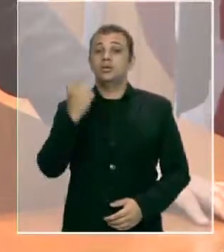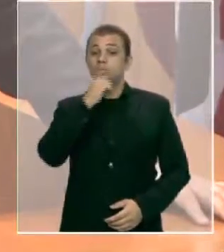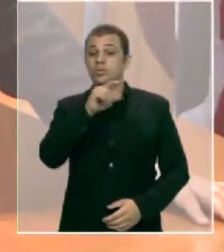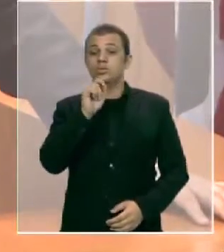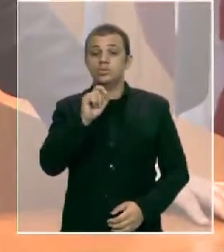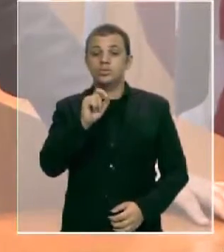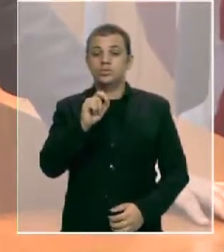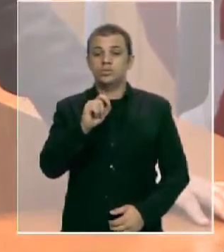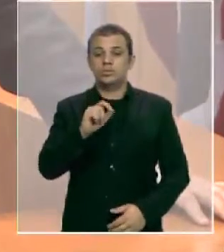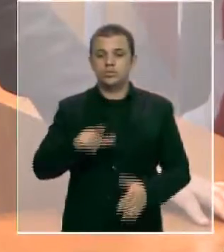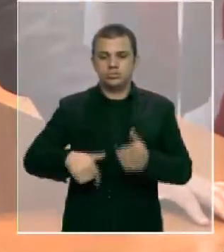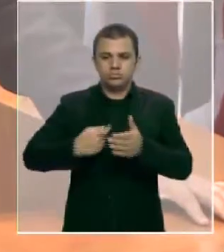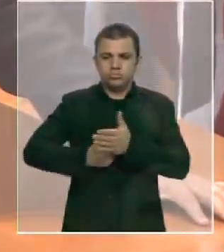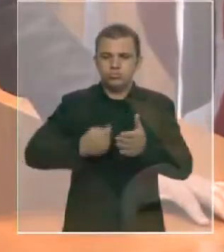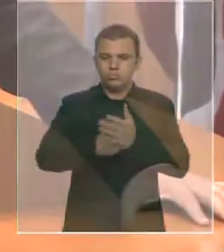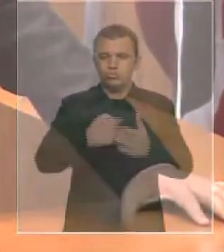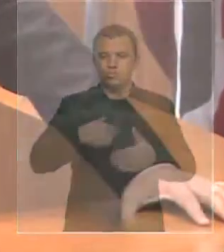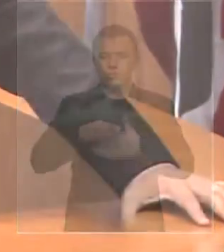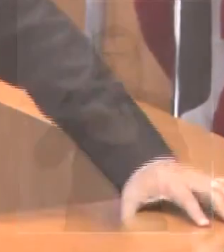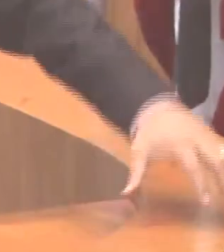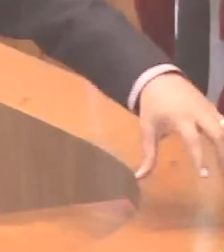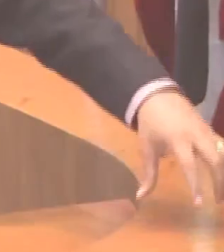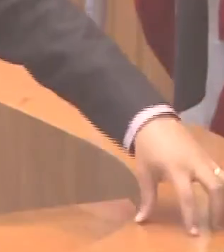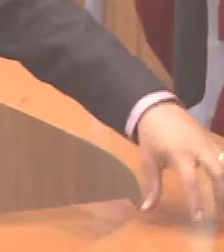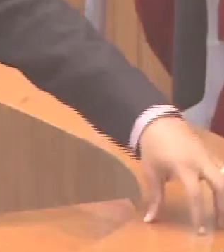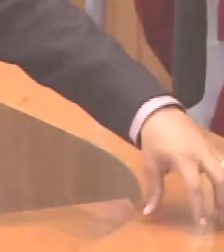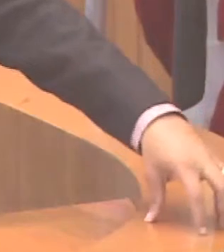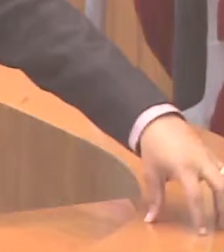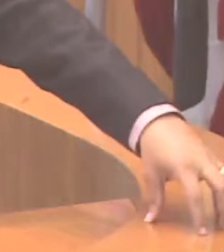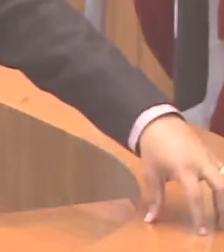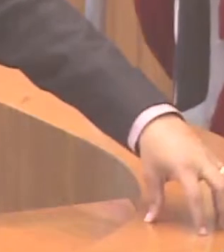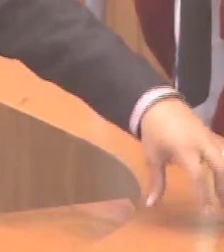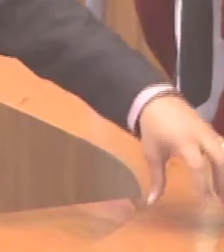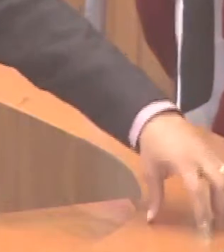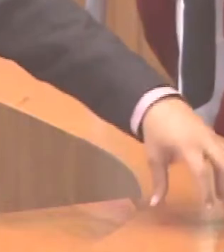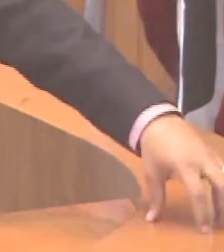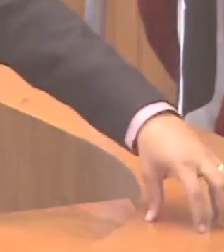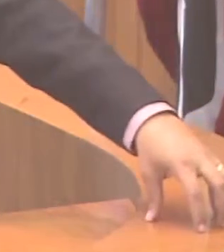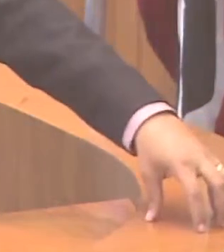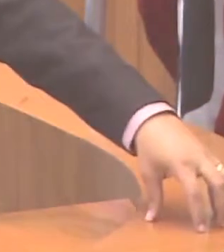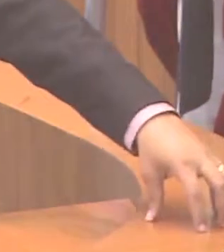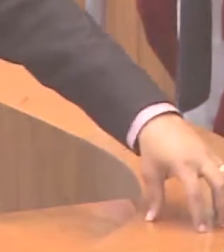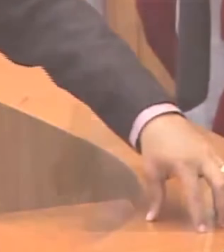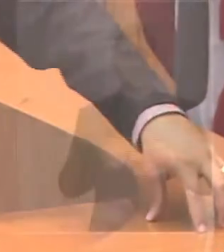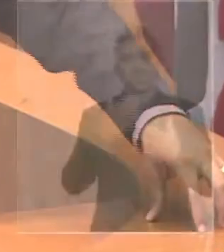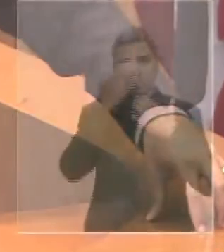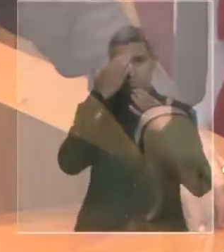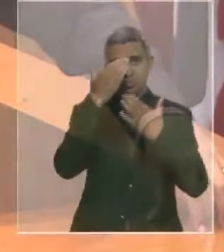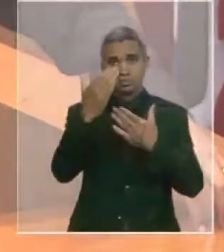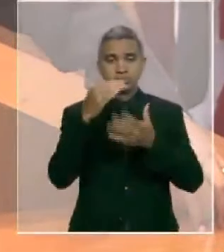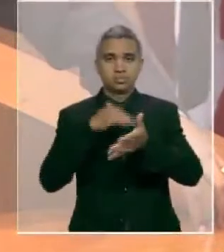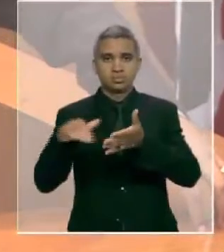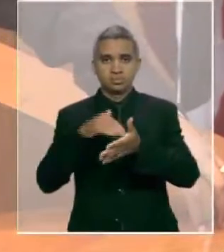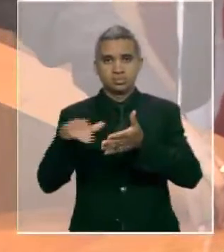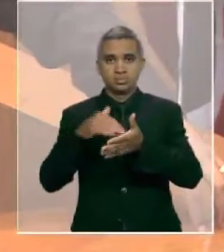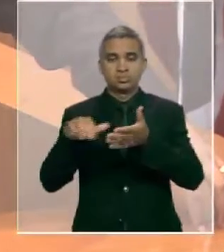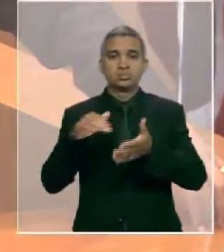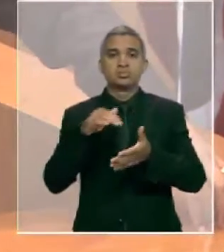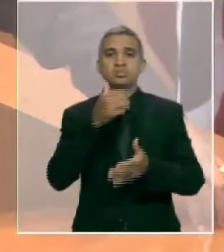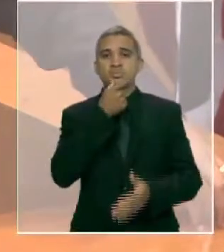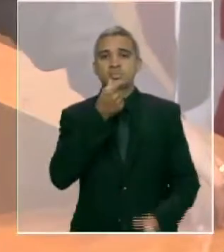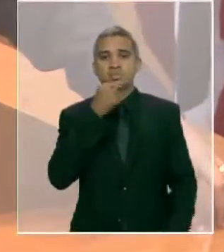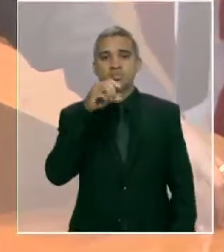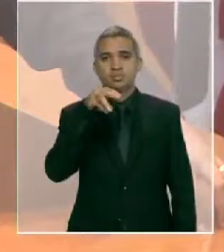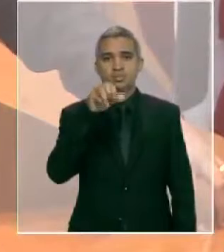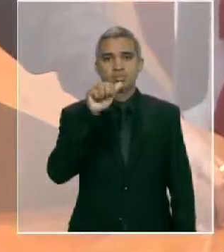essa luta. Eu quero, então, reforçar este agradecimento ao secretário Márcio Jardim e toda